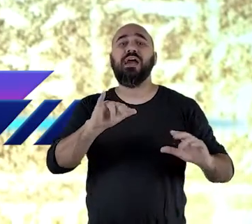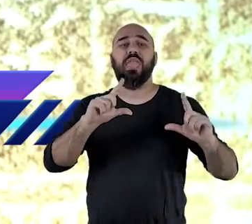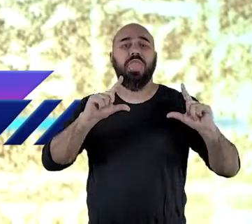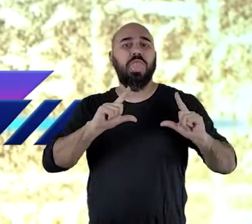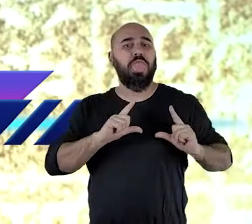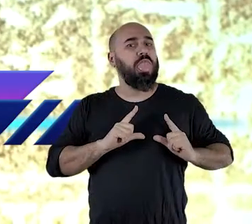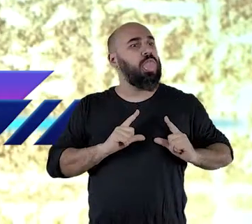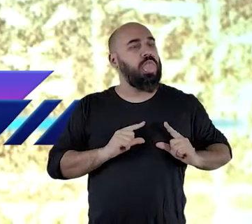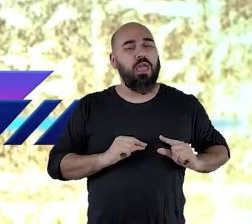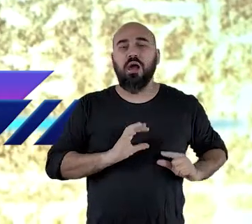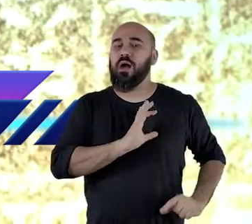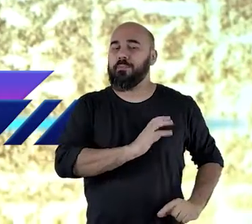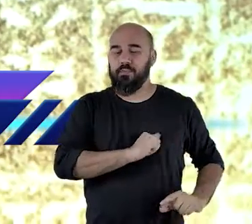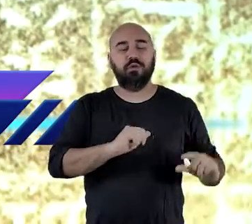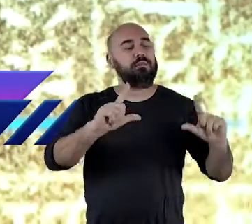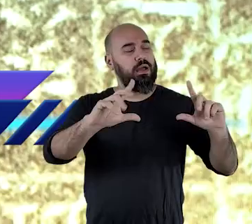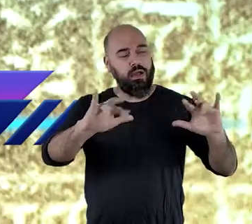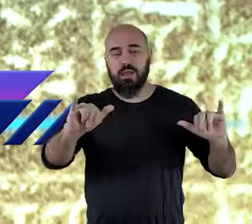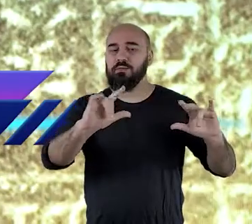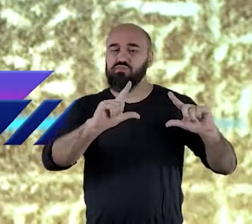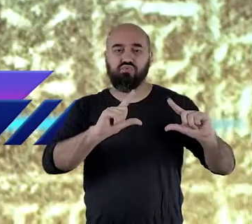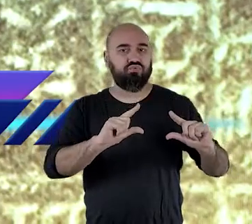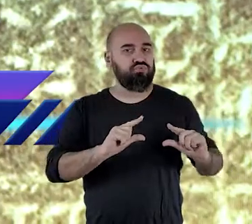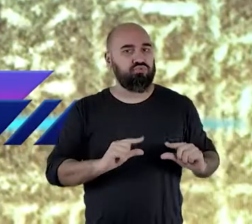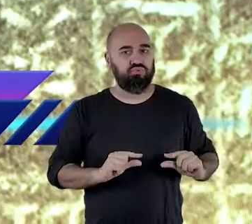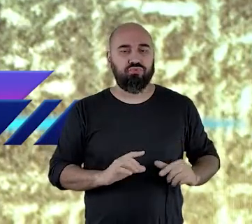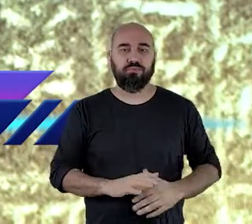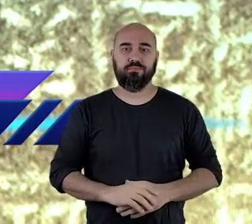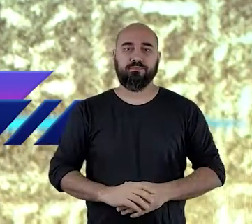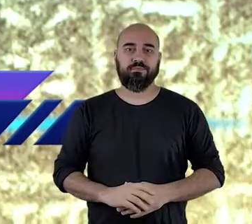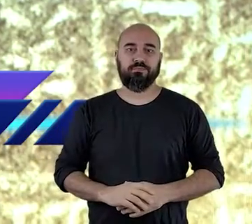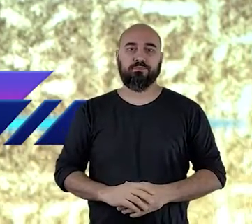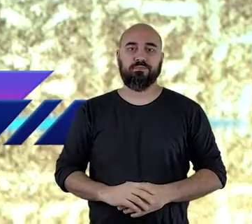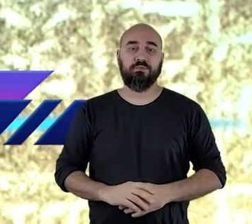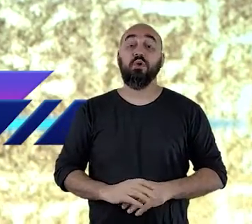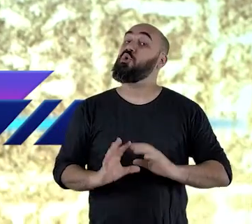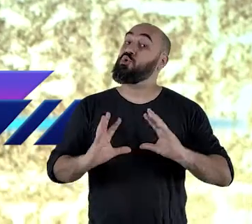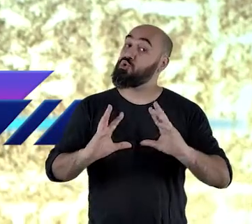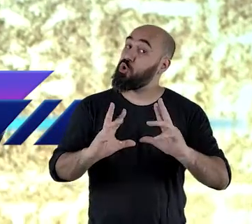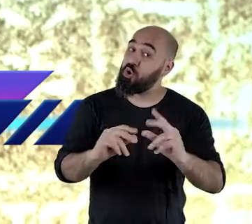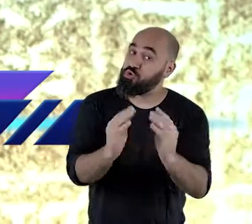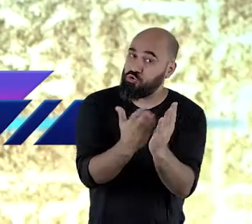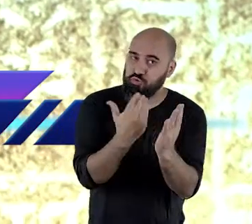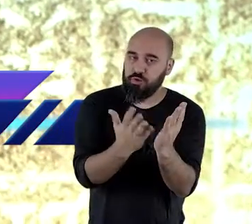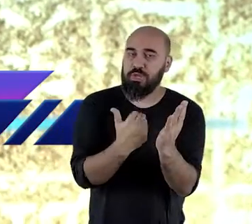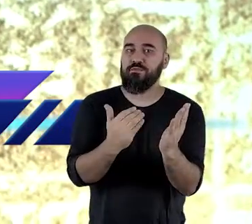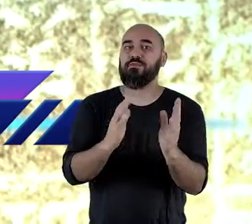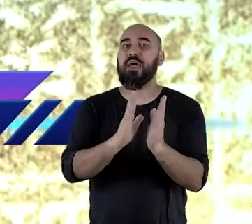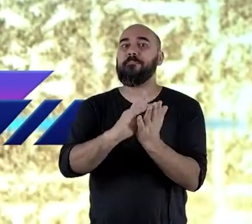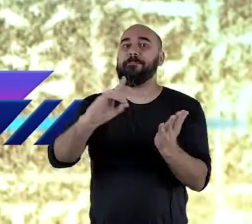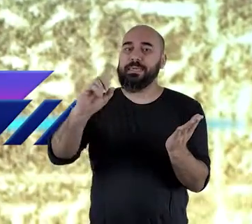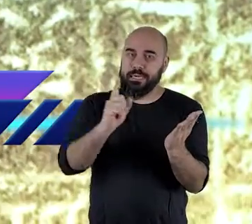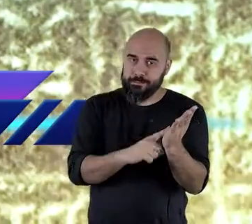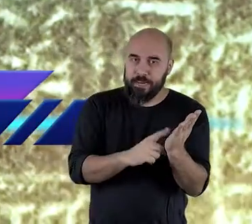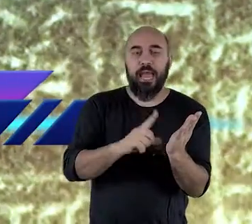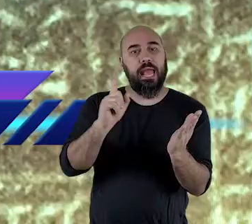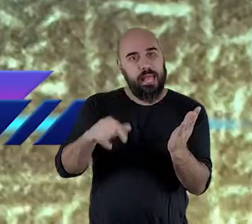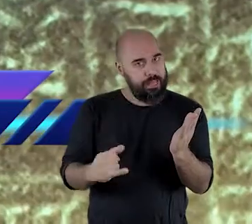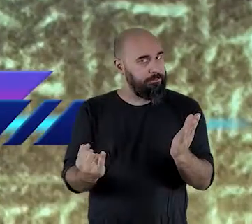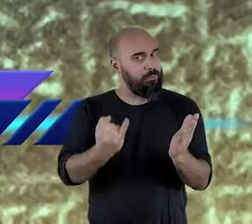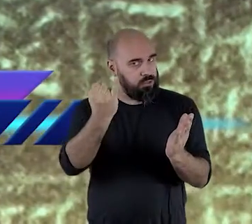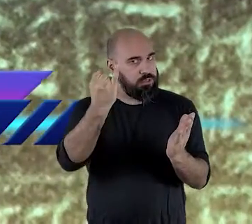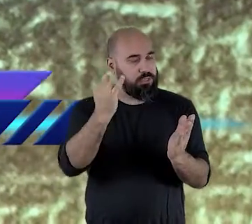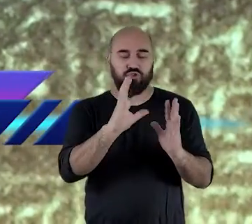humano. Todos os livros da Bíblia, eles são muito importantes. Mas o livro de